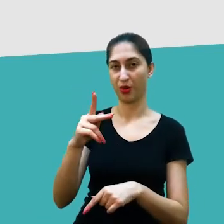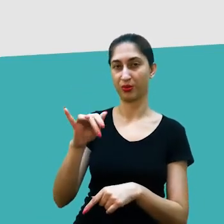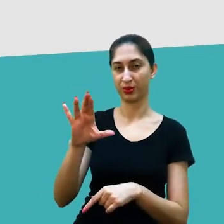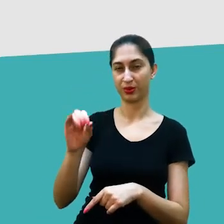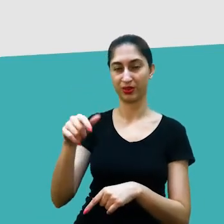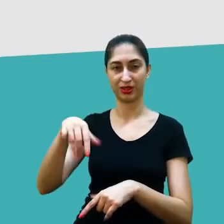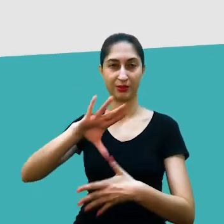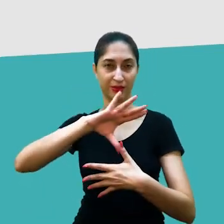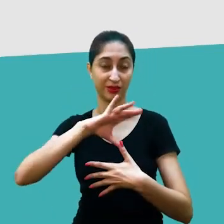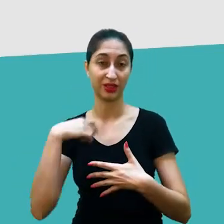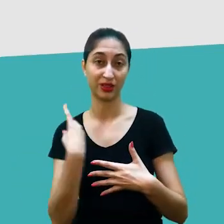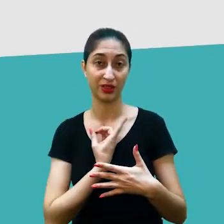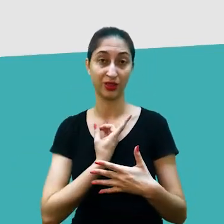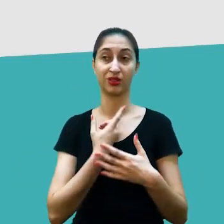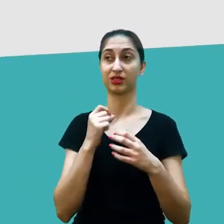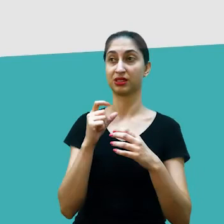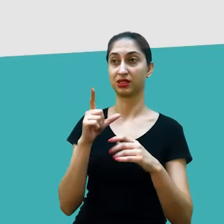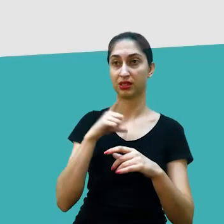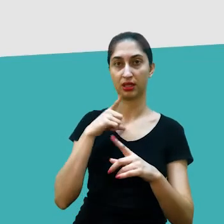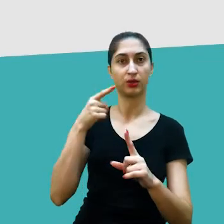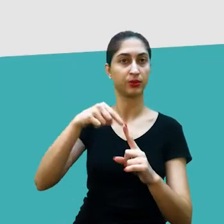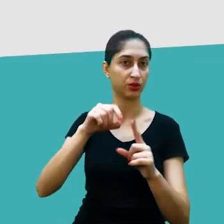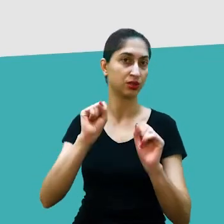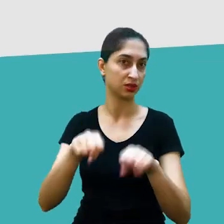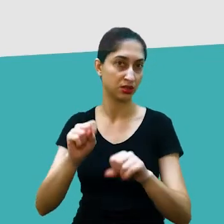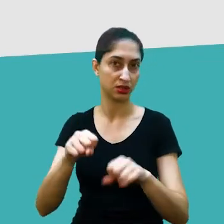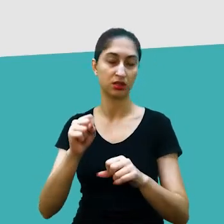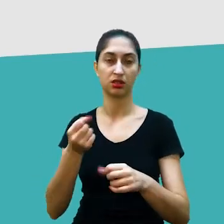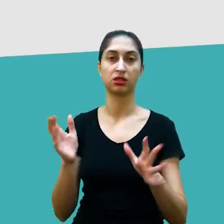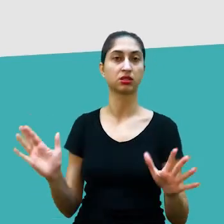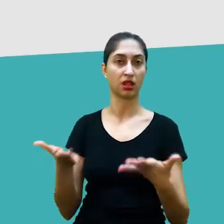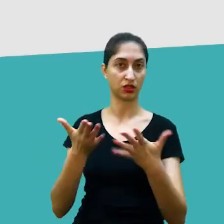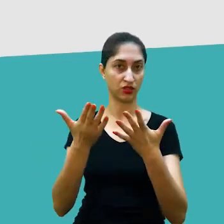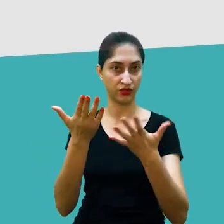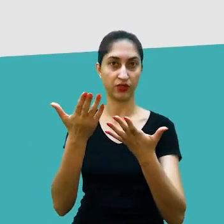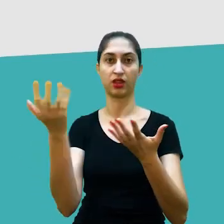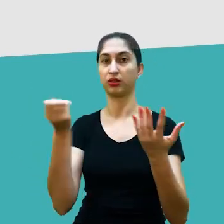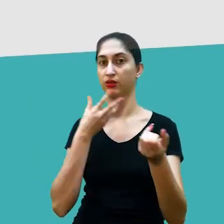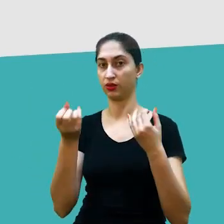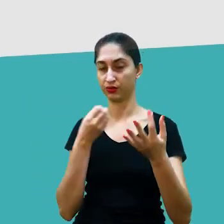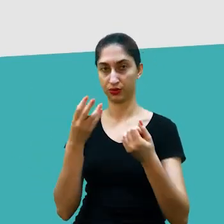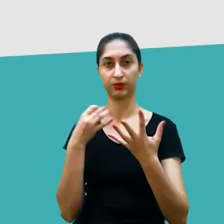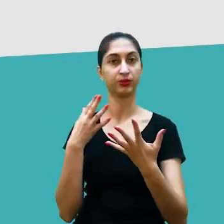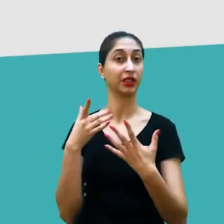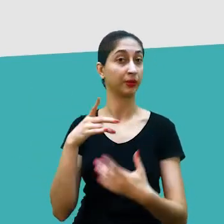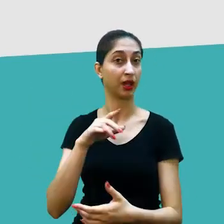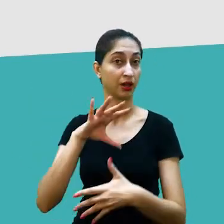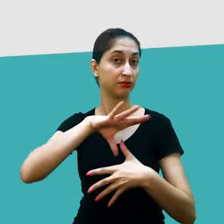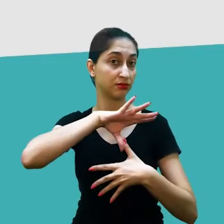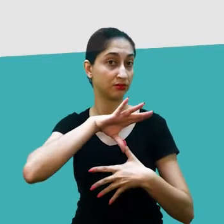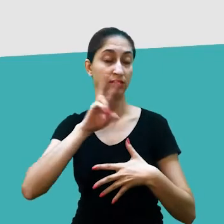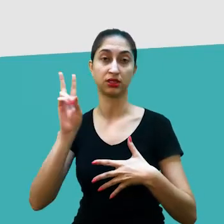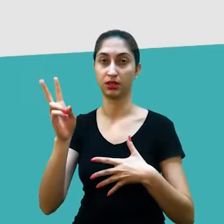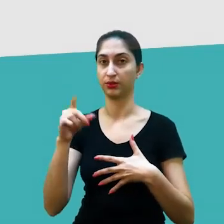na América Latina, a gente tem um papel de fomentador de inovação para a América Latina, quando a